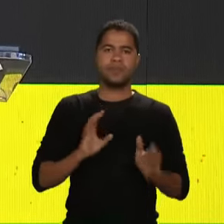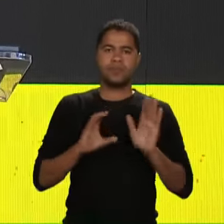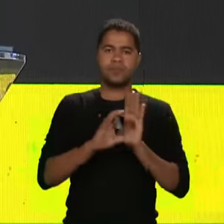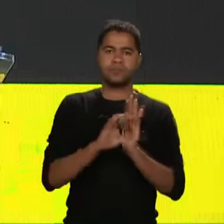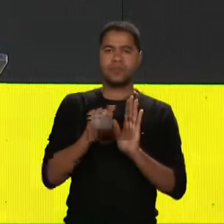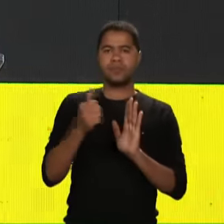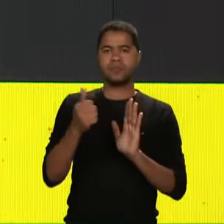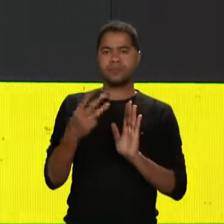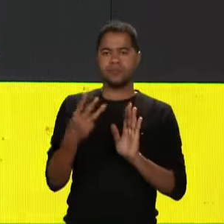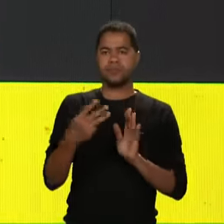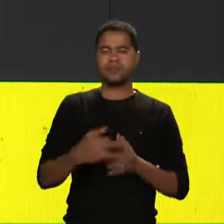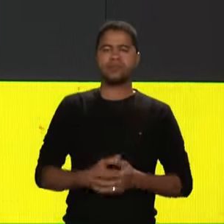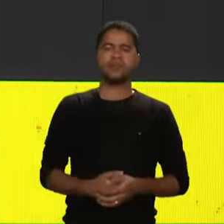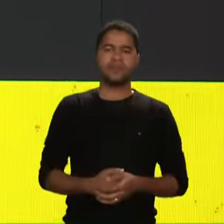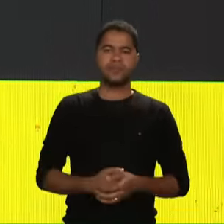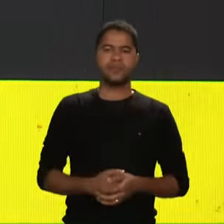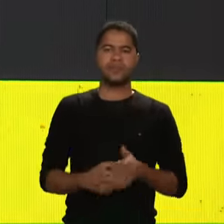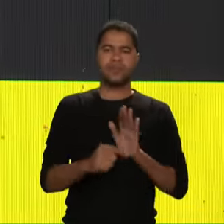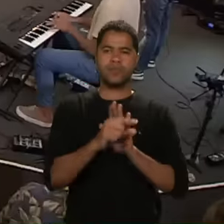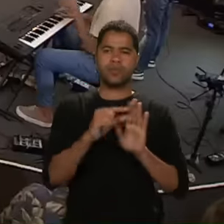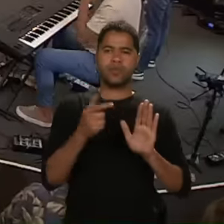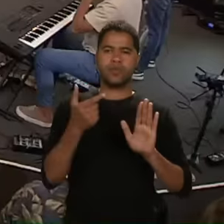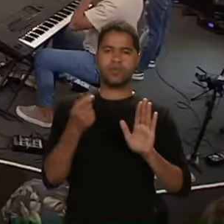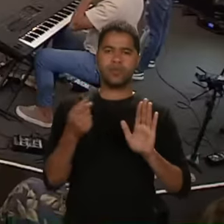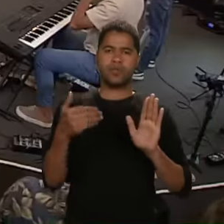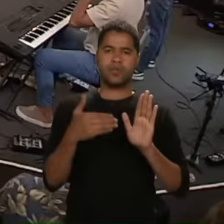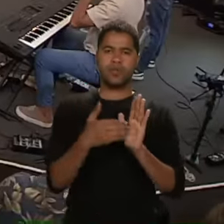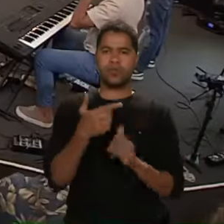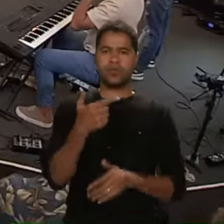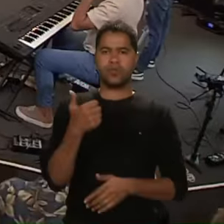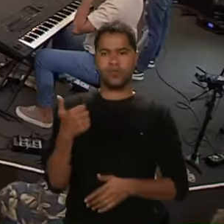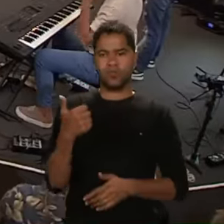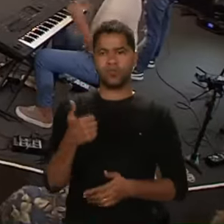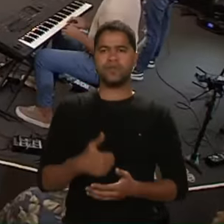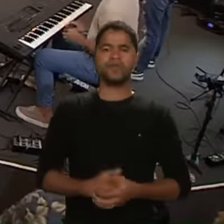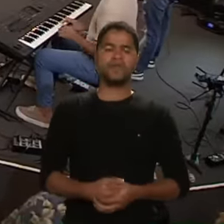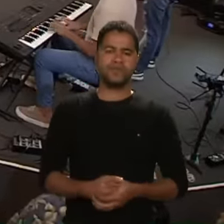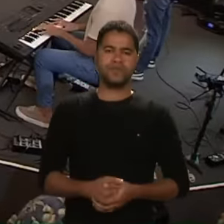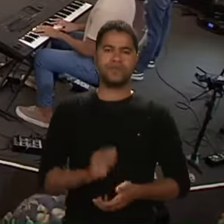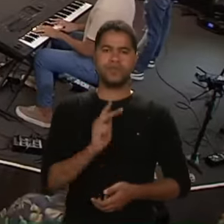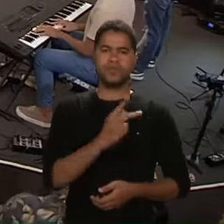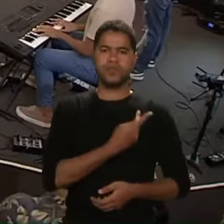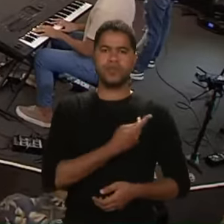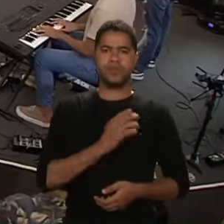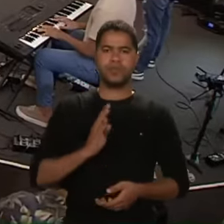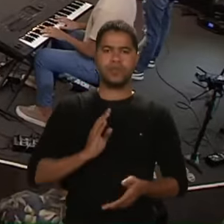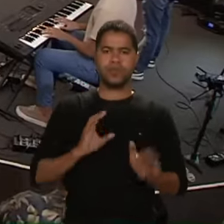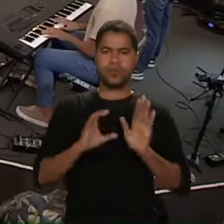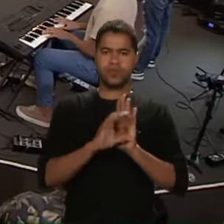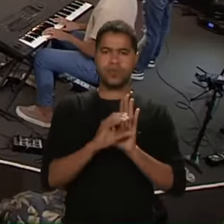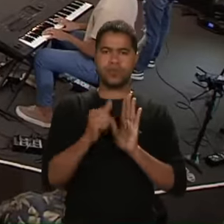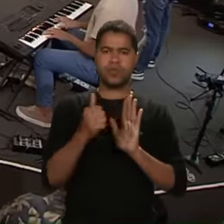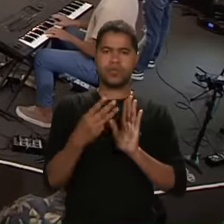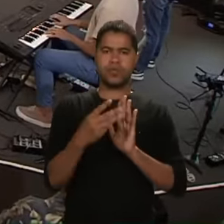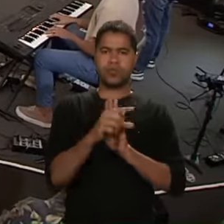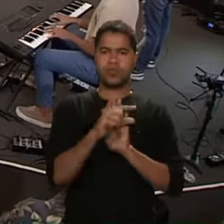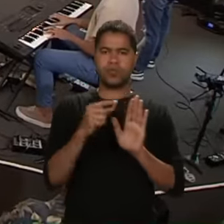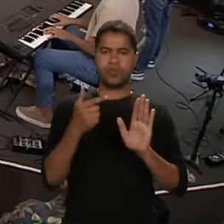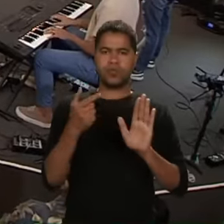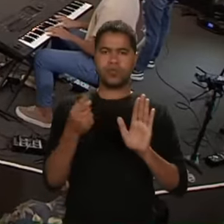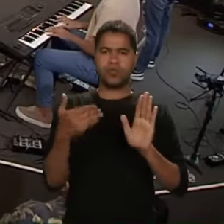13, verso 20 e 21. Hebreus 13, verso 20 e 21